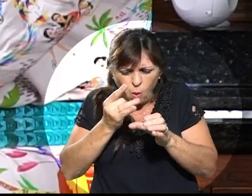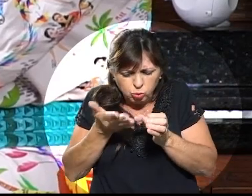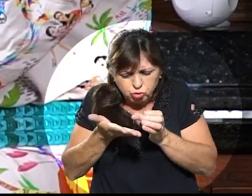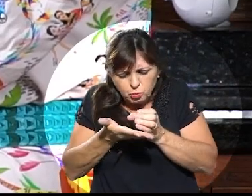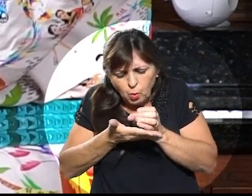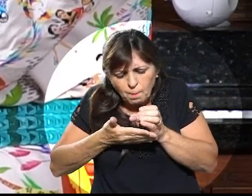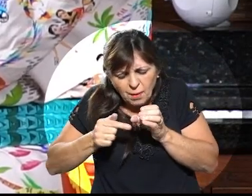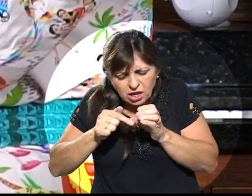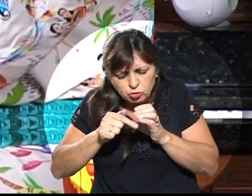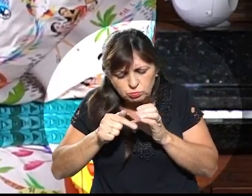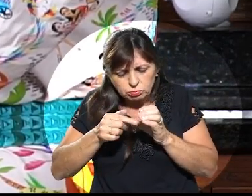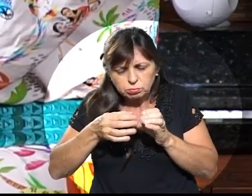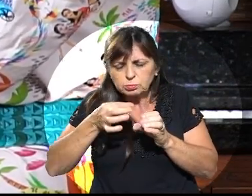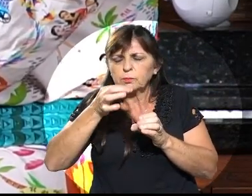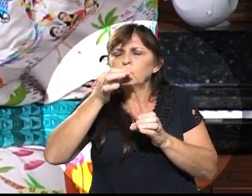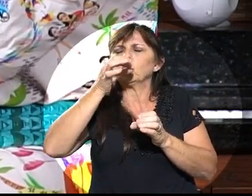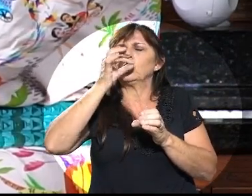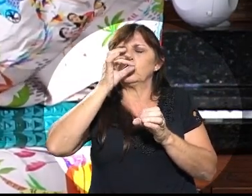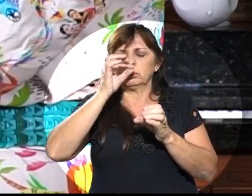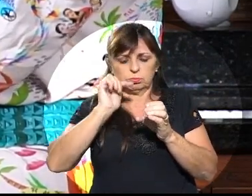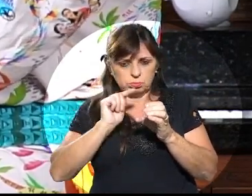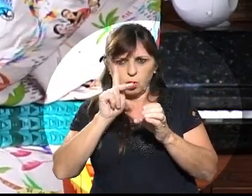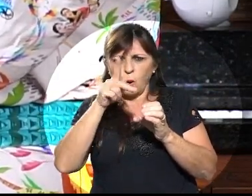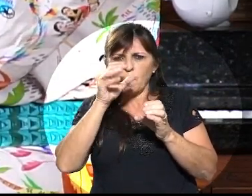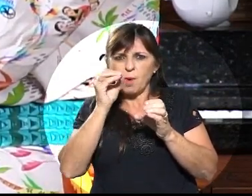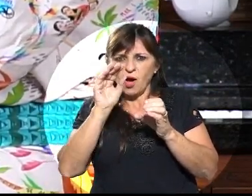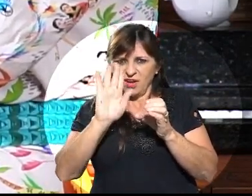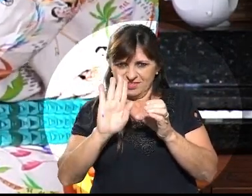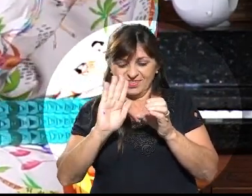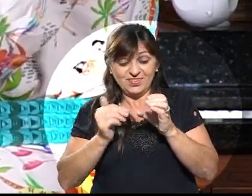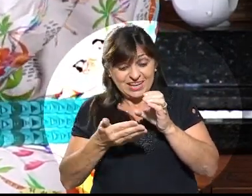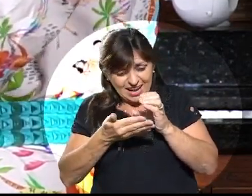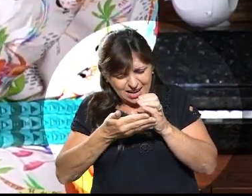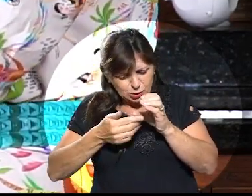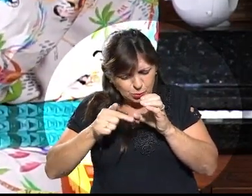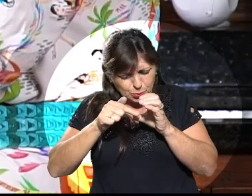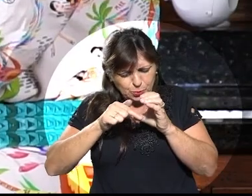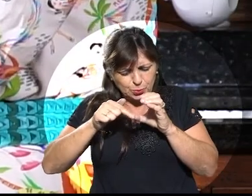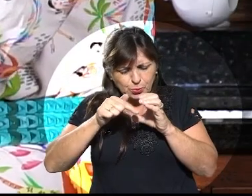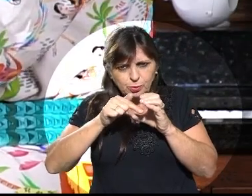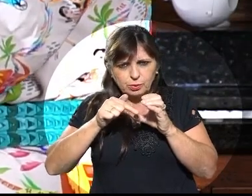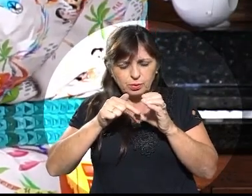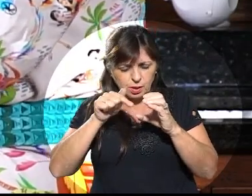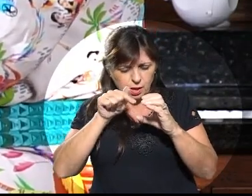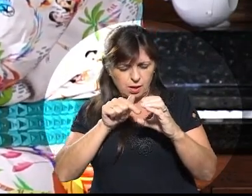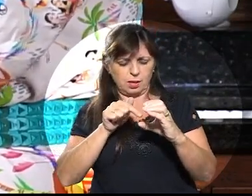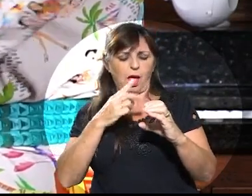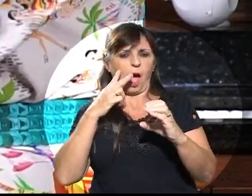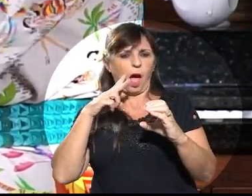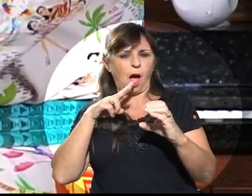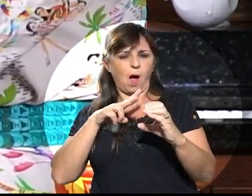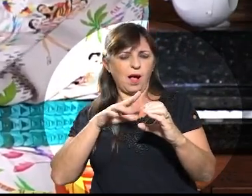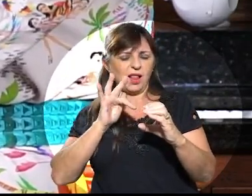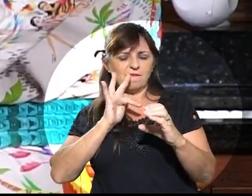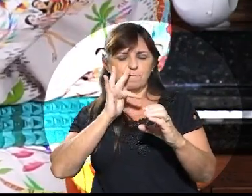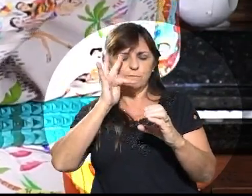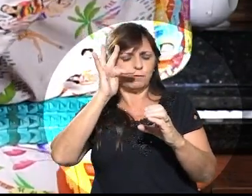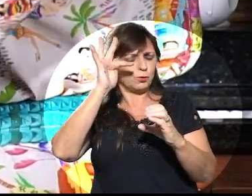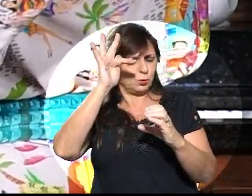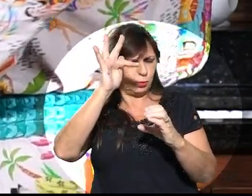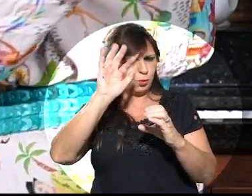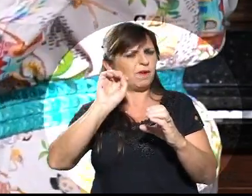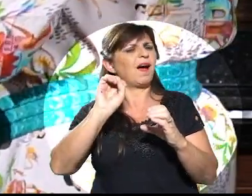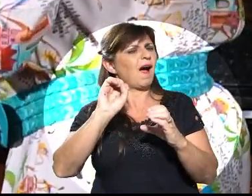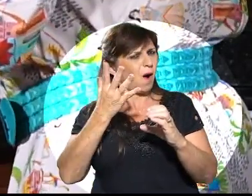vários significados. É uma previsão. Isso, uma previsão. Tá? Uhum. Isso é quem acredita, né? É certo.